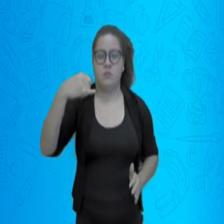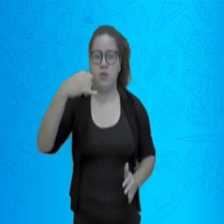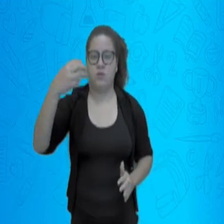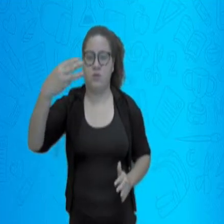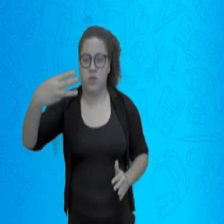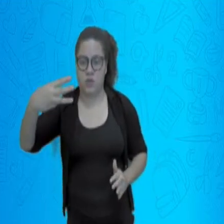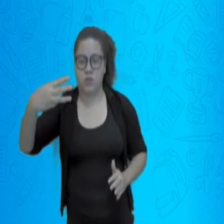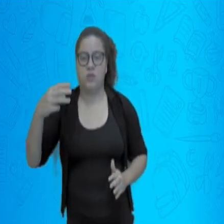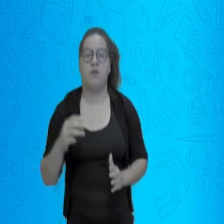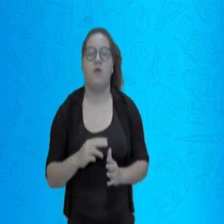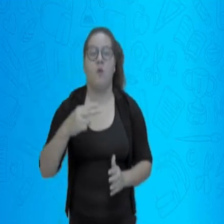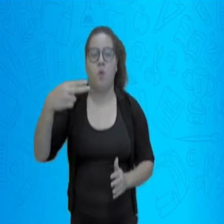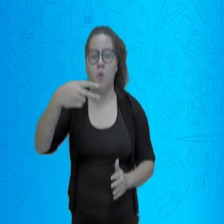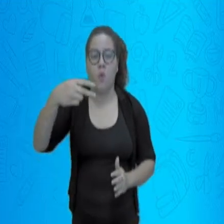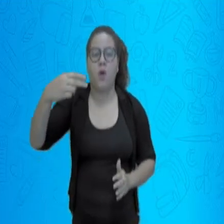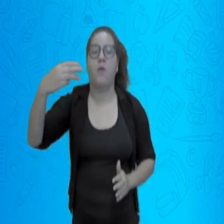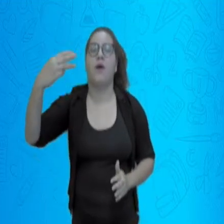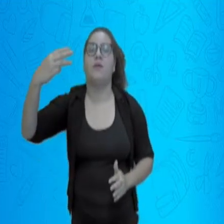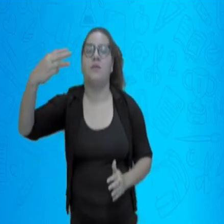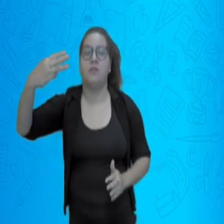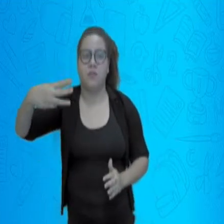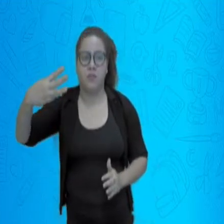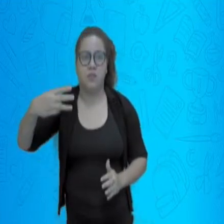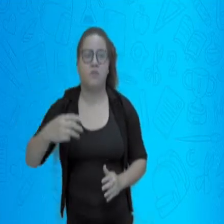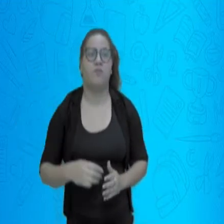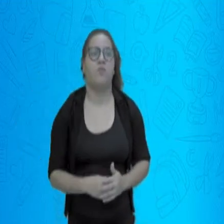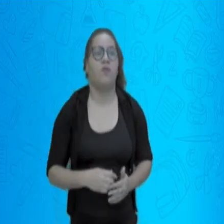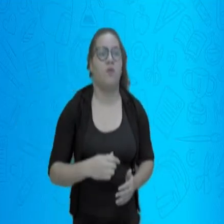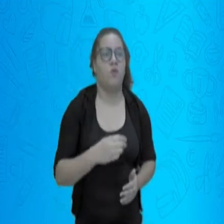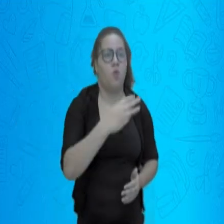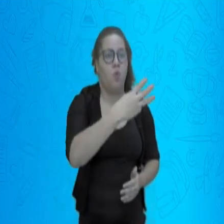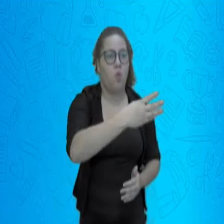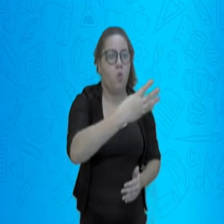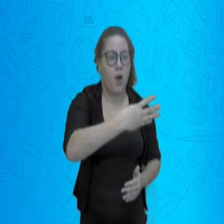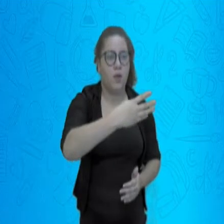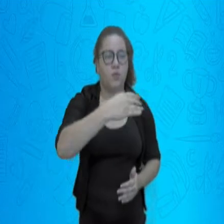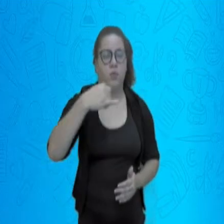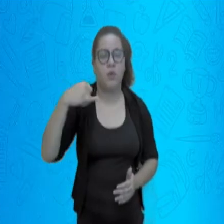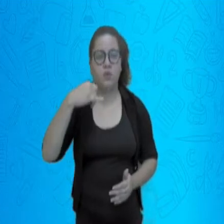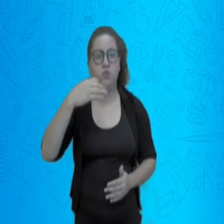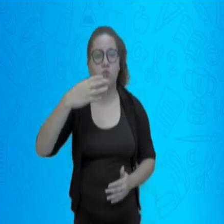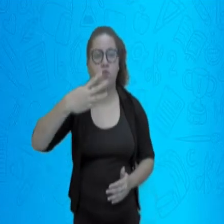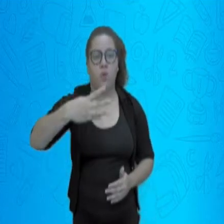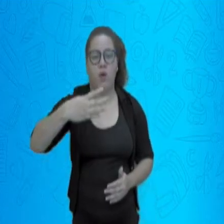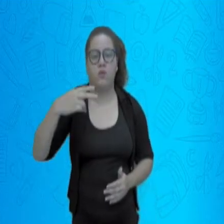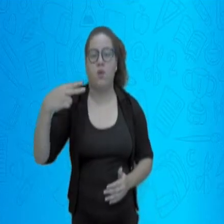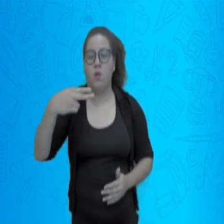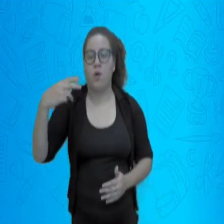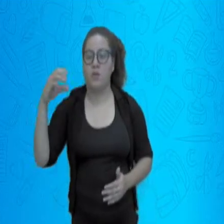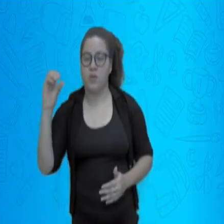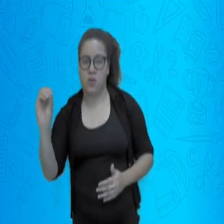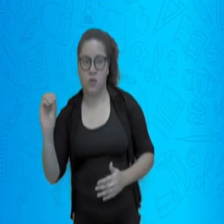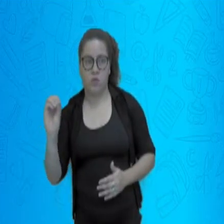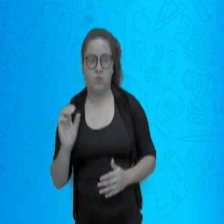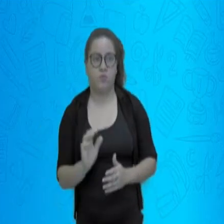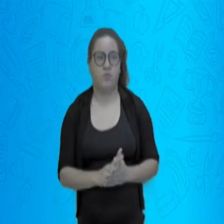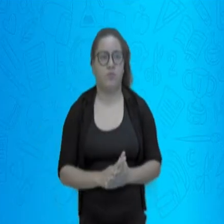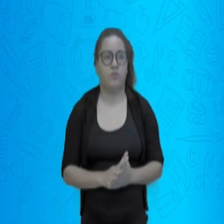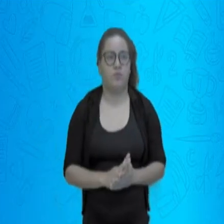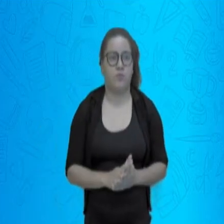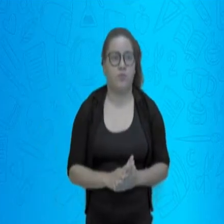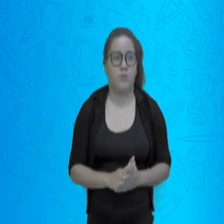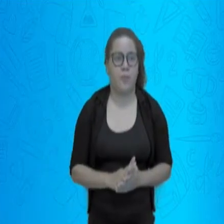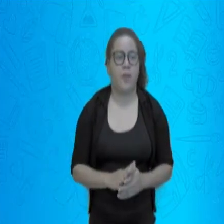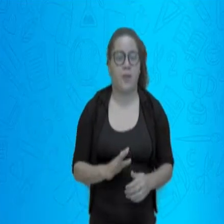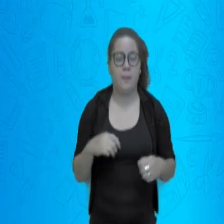3, 3. E 4 menos 4, 0. Então, olha, ele era maior, o minuendo,